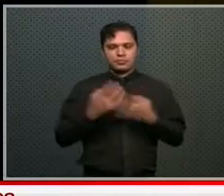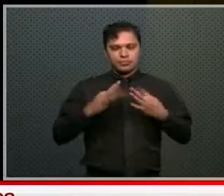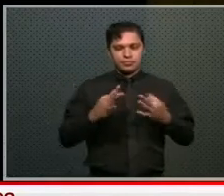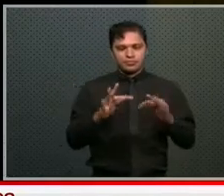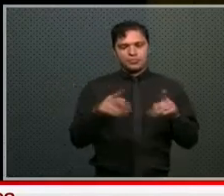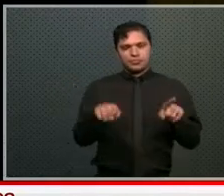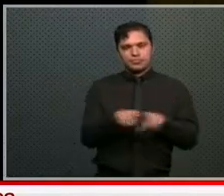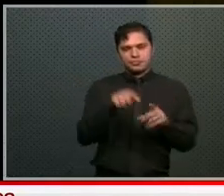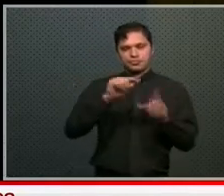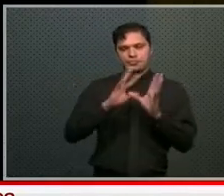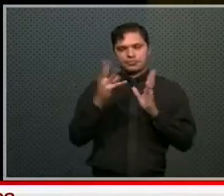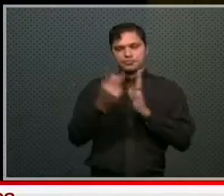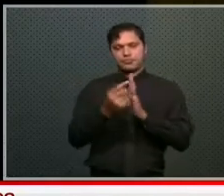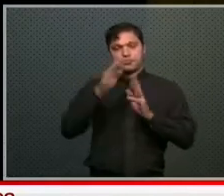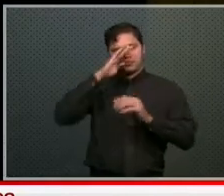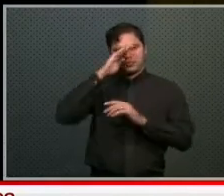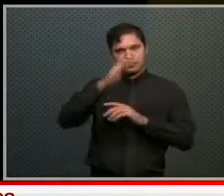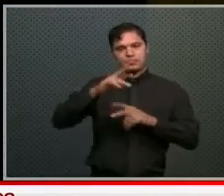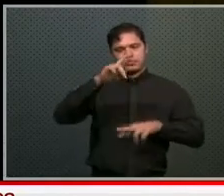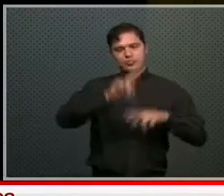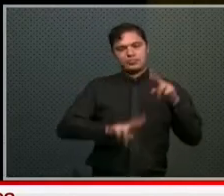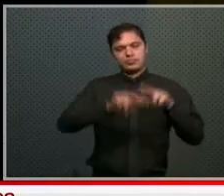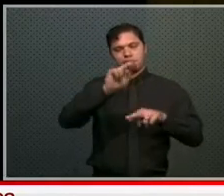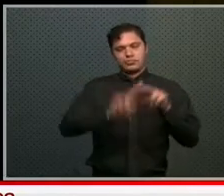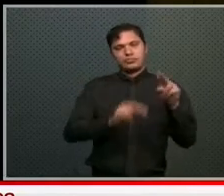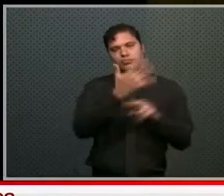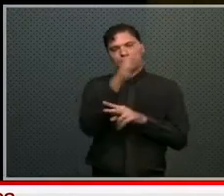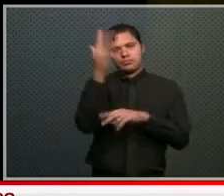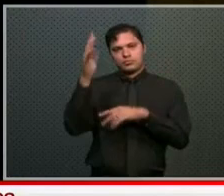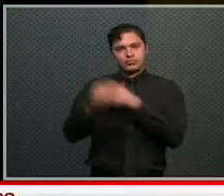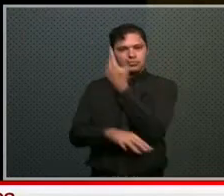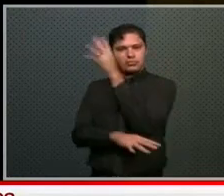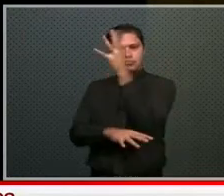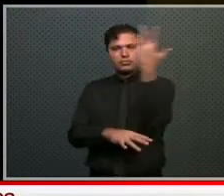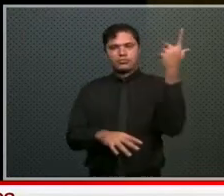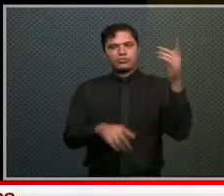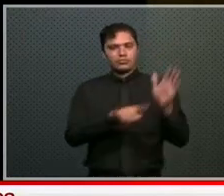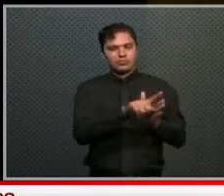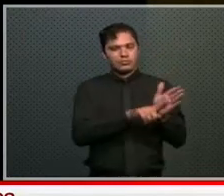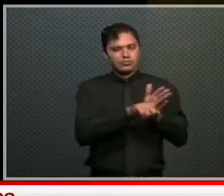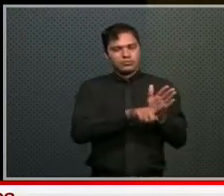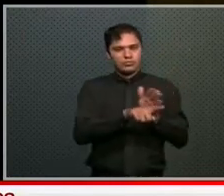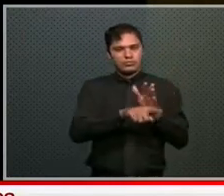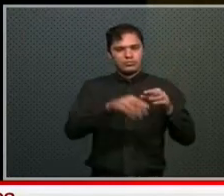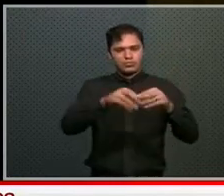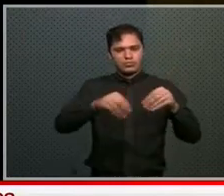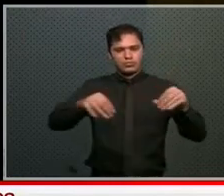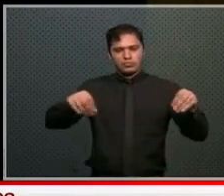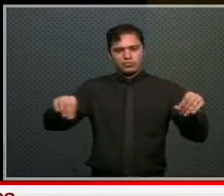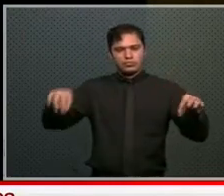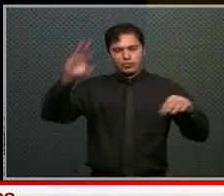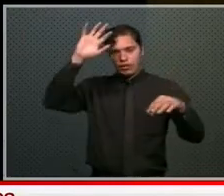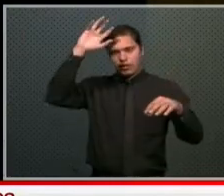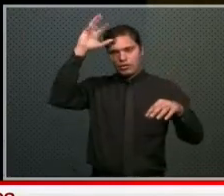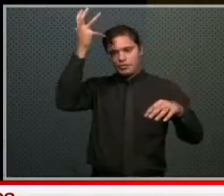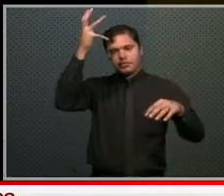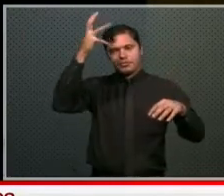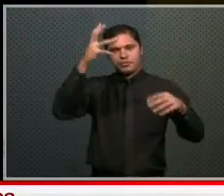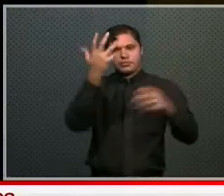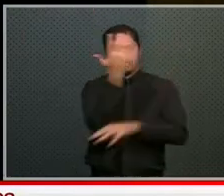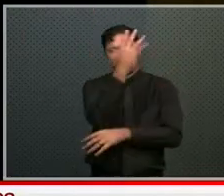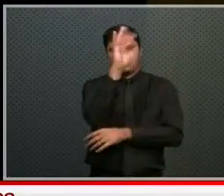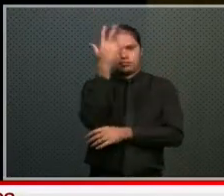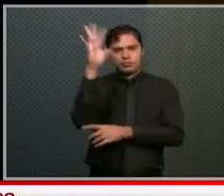acerca dos nossos recursos naturais destacando-se pesquisas com solos com clima vegetação